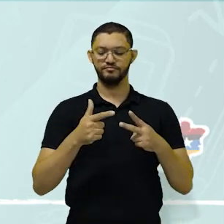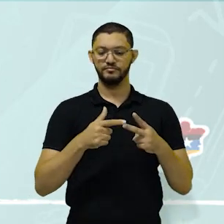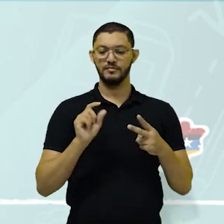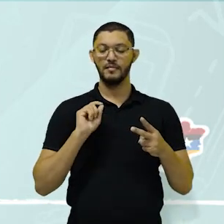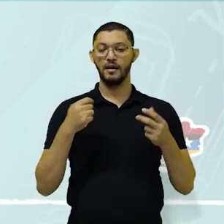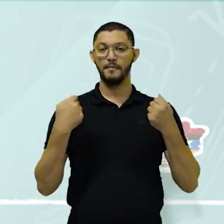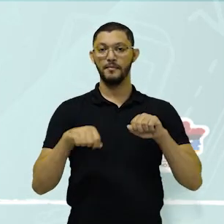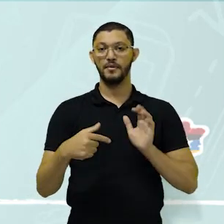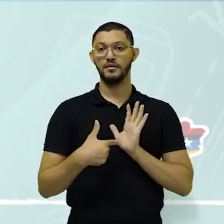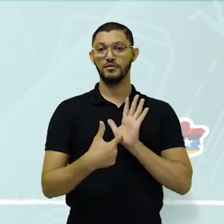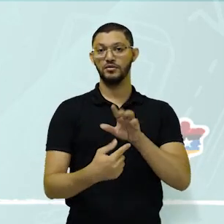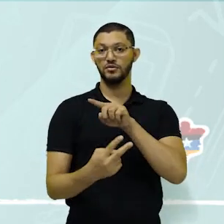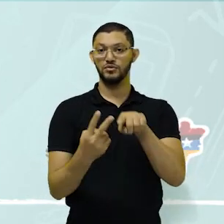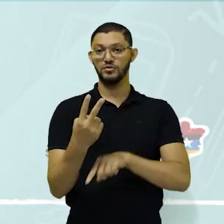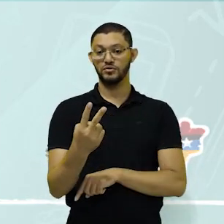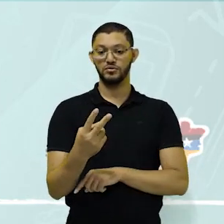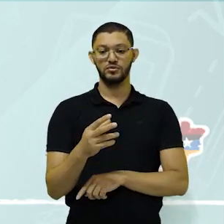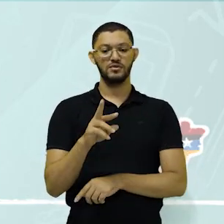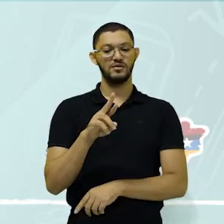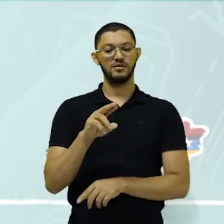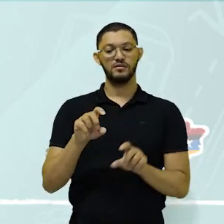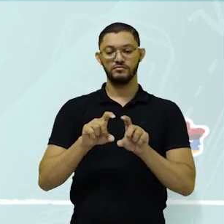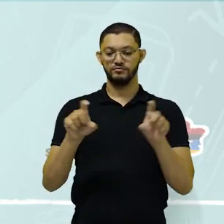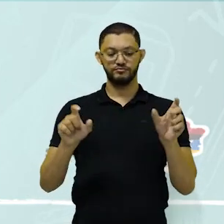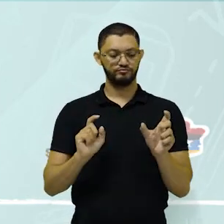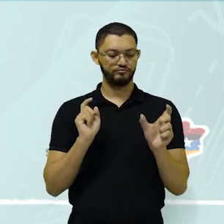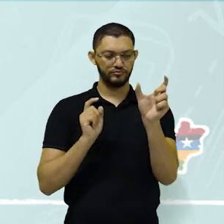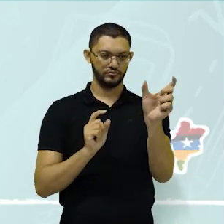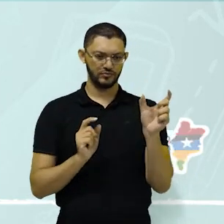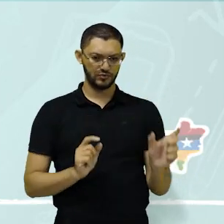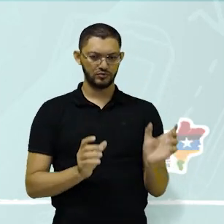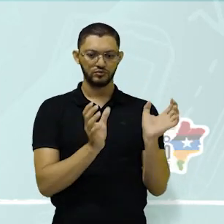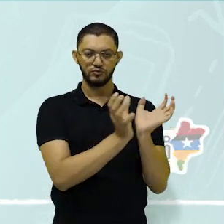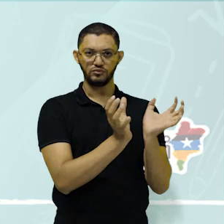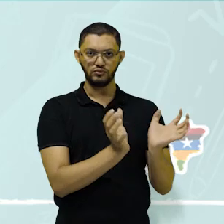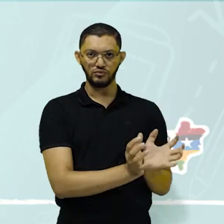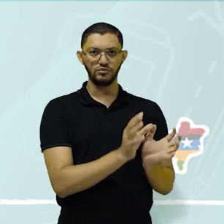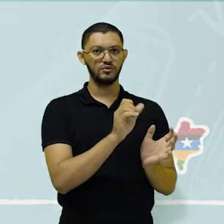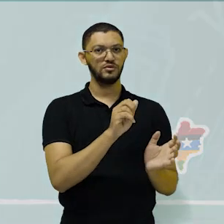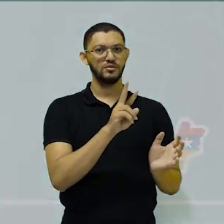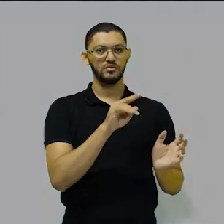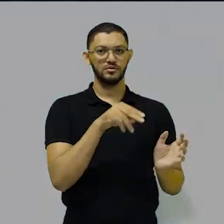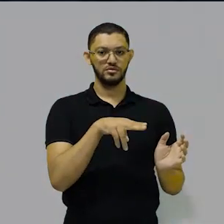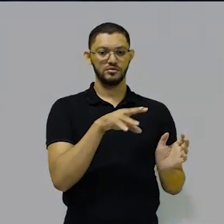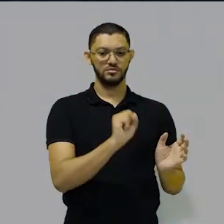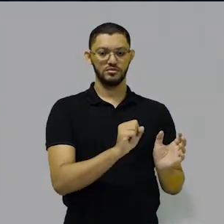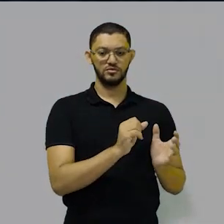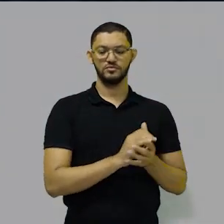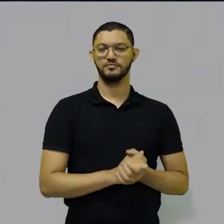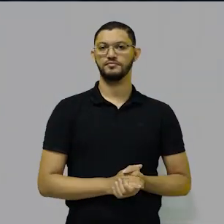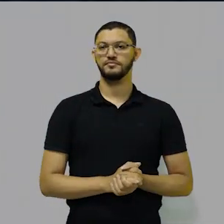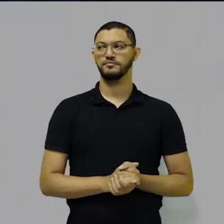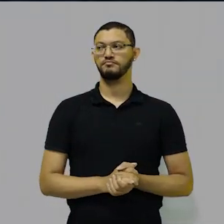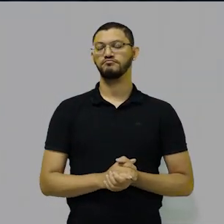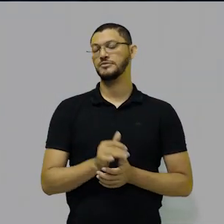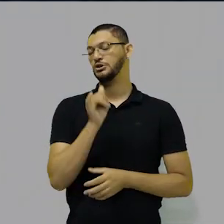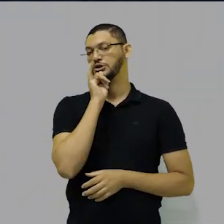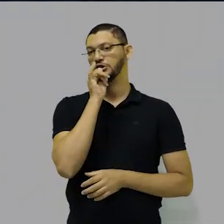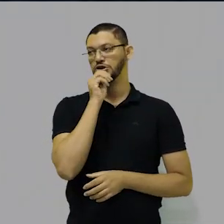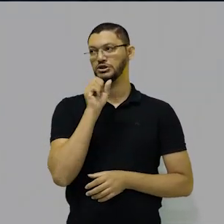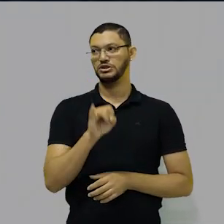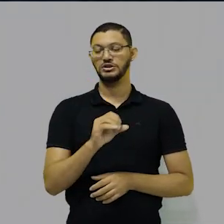que ela vai apresentar 2 radicais, 2 grupos carbônicos. Tudo bem? Então, por